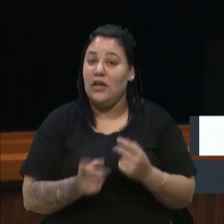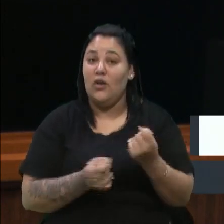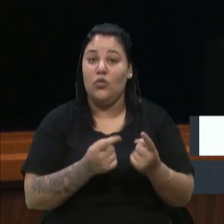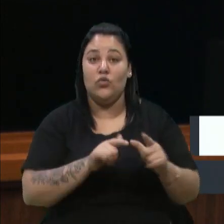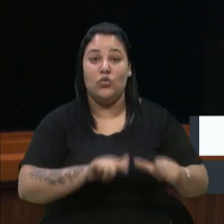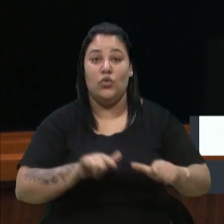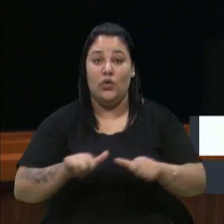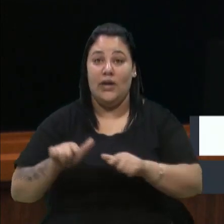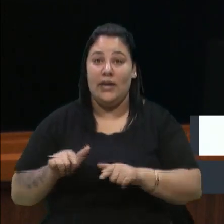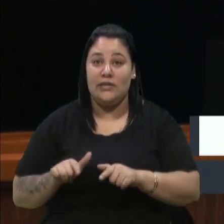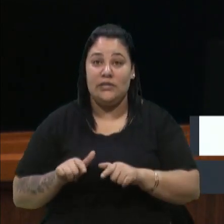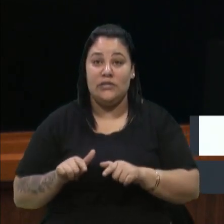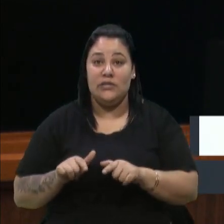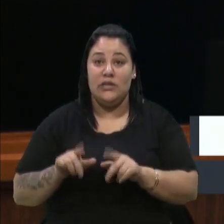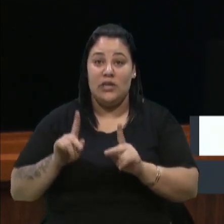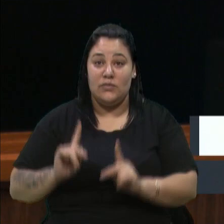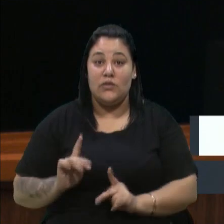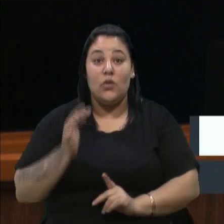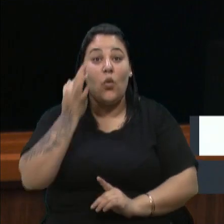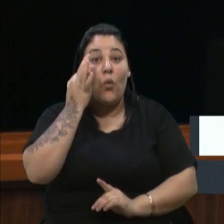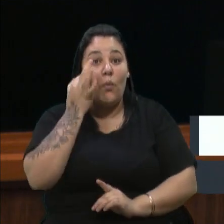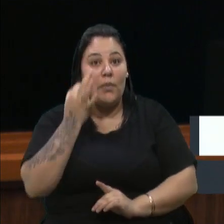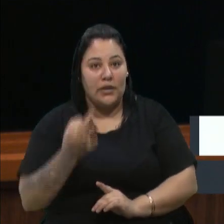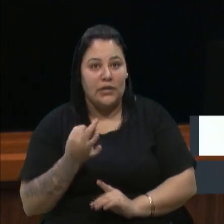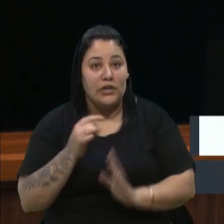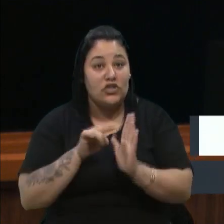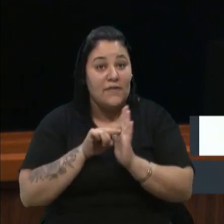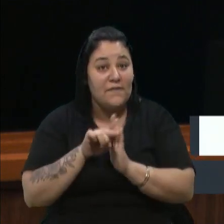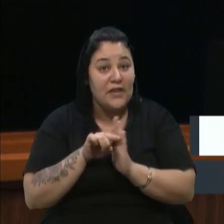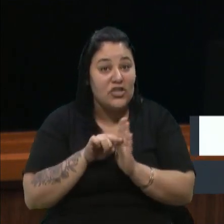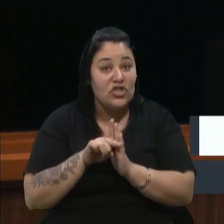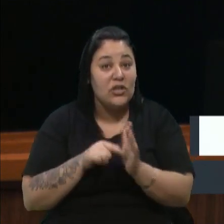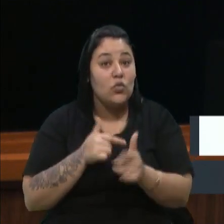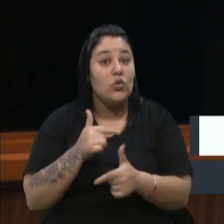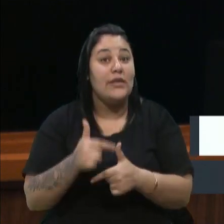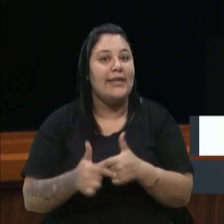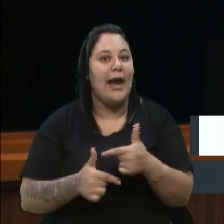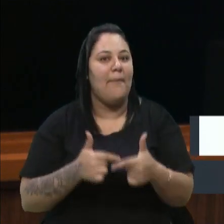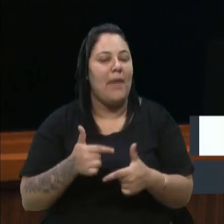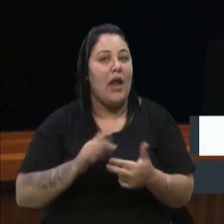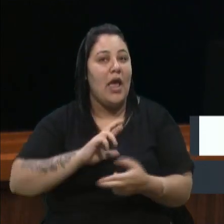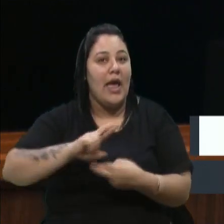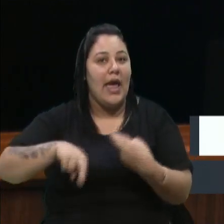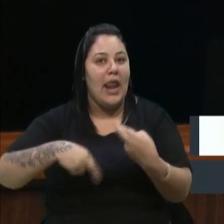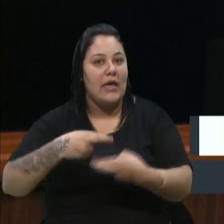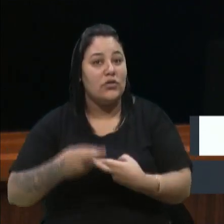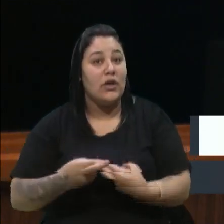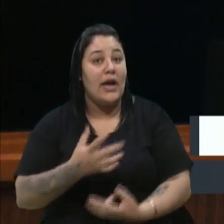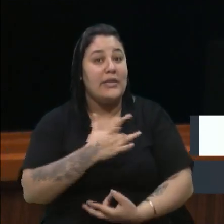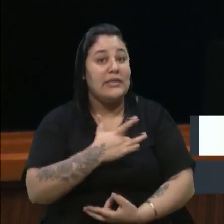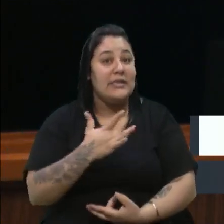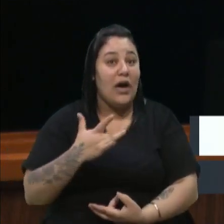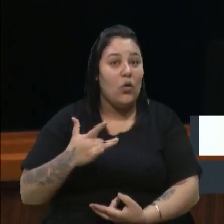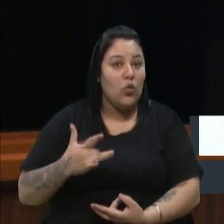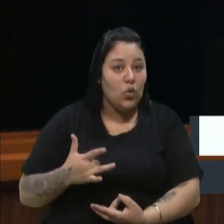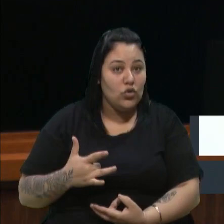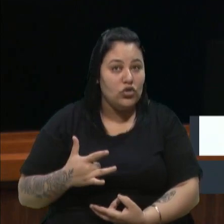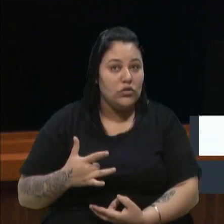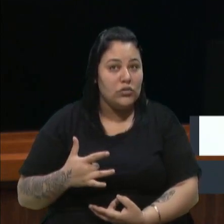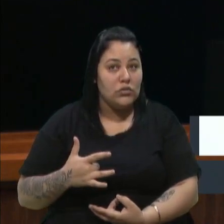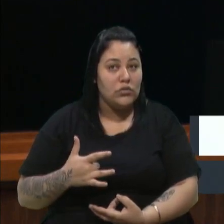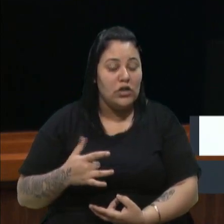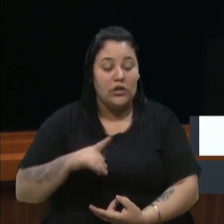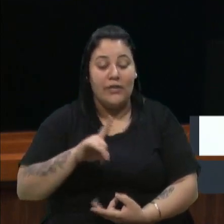estão entendendo que nós estamos investigando o trabalho lá na ponta de um servidor, de